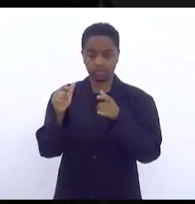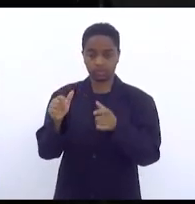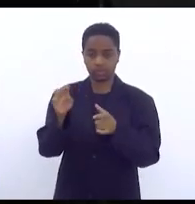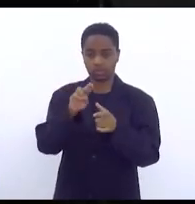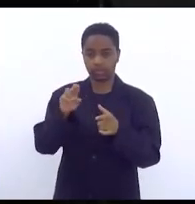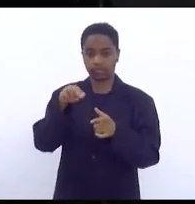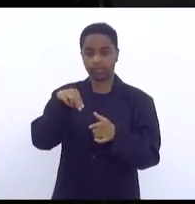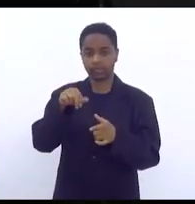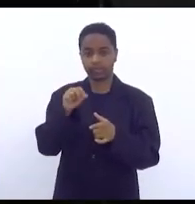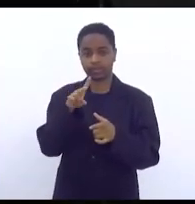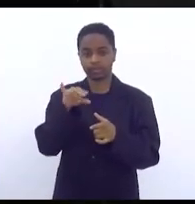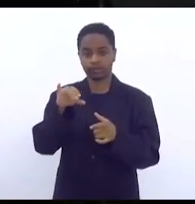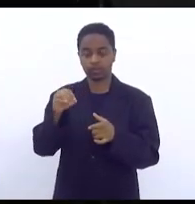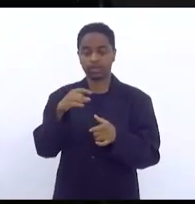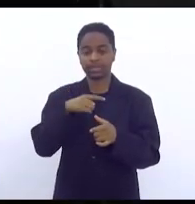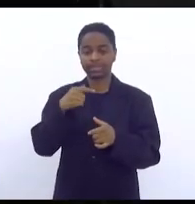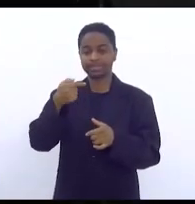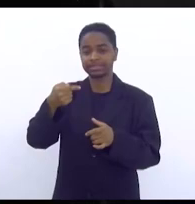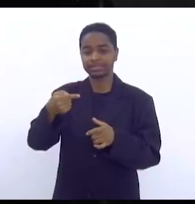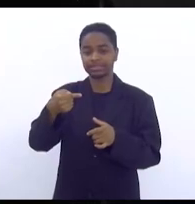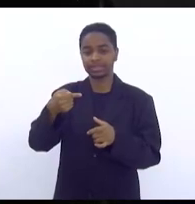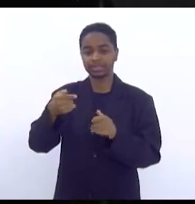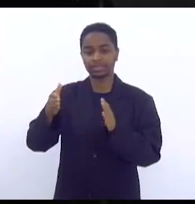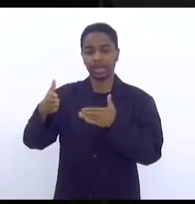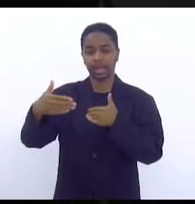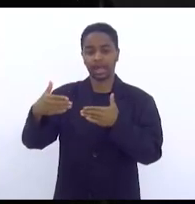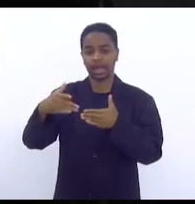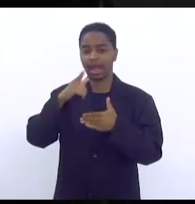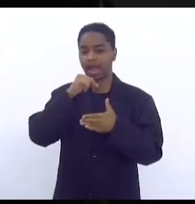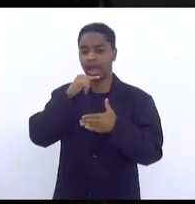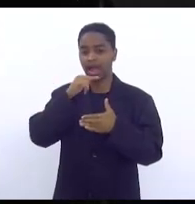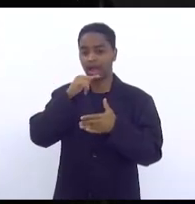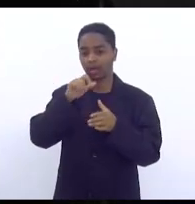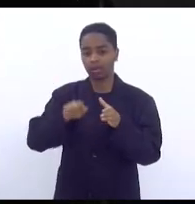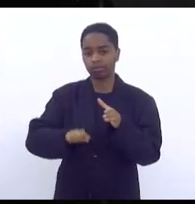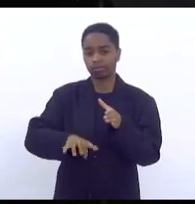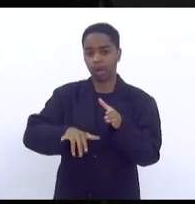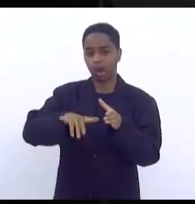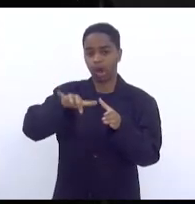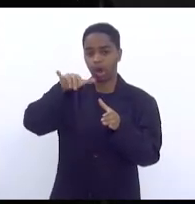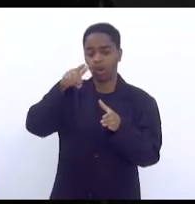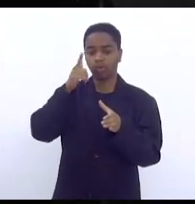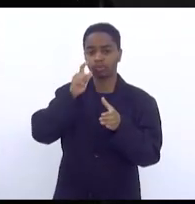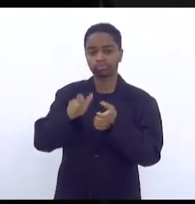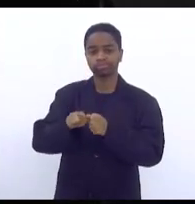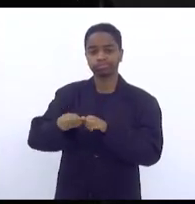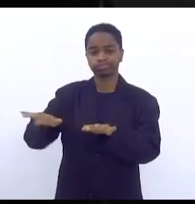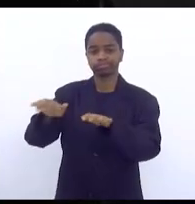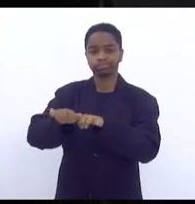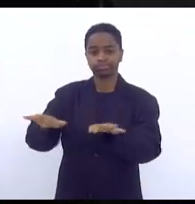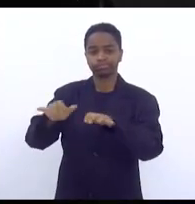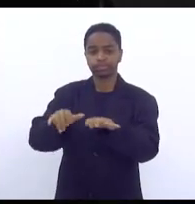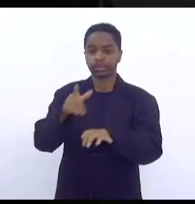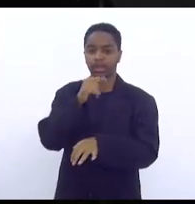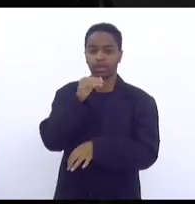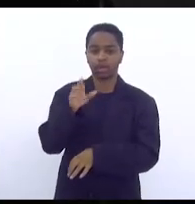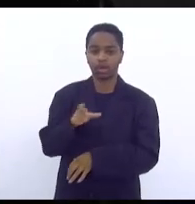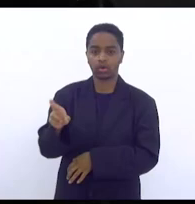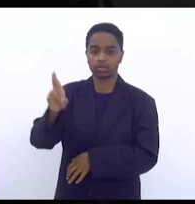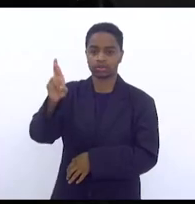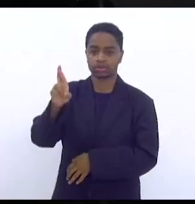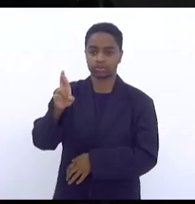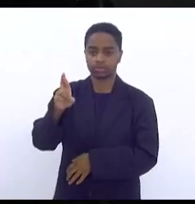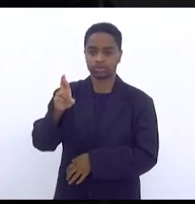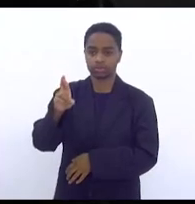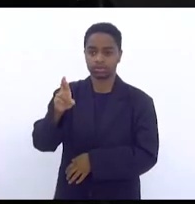de sete caixas d'água enormes para abastecer toda a Rocinha quatro